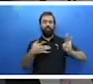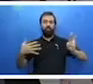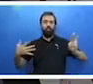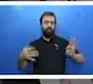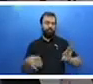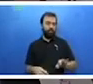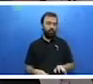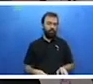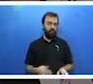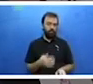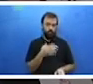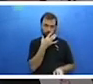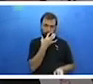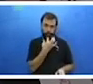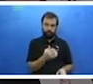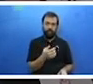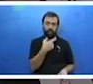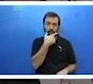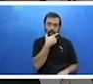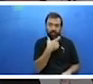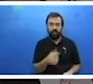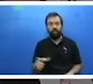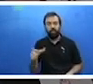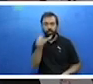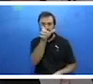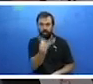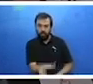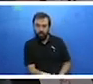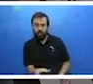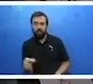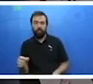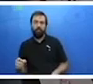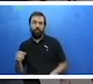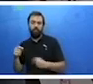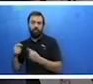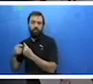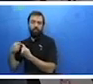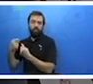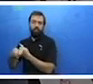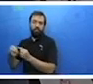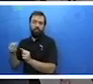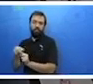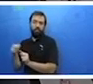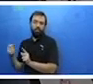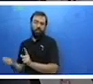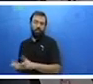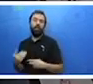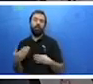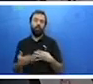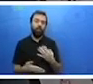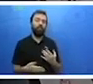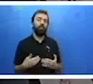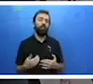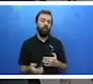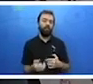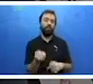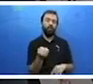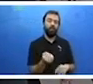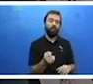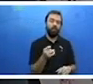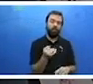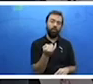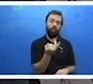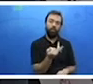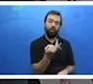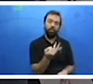Nesse caso, a maçã e a banana. Depois a gente precisa contar as frutas. Aqui